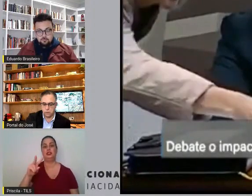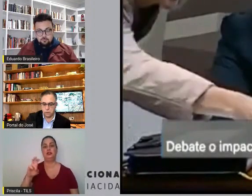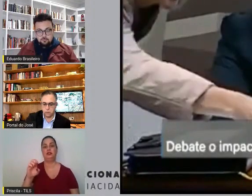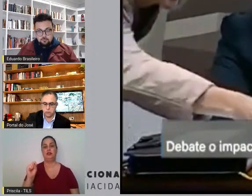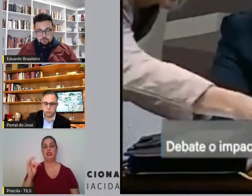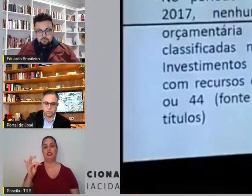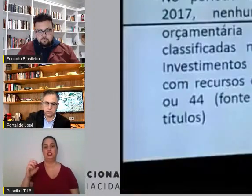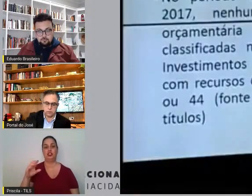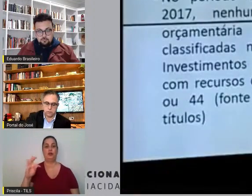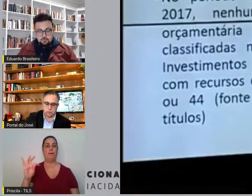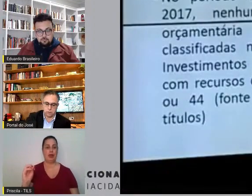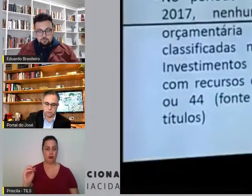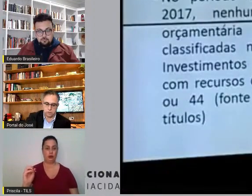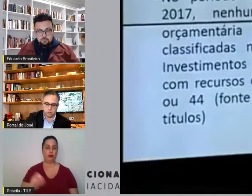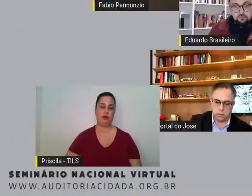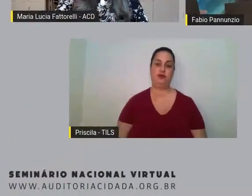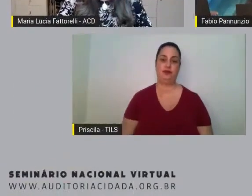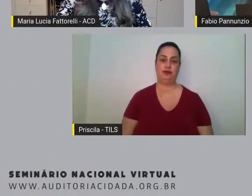tentar.